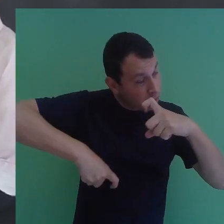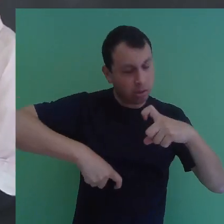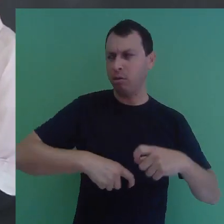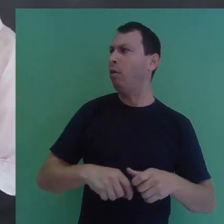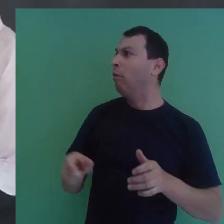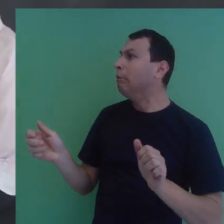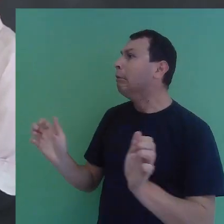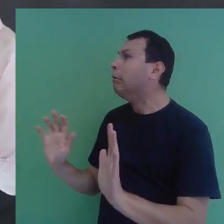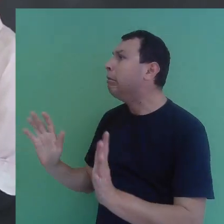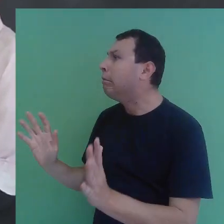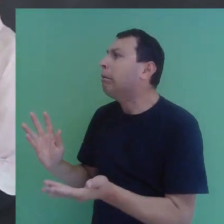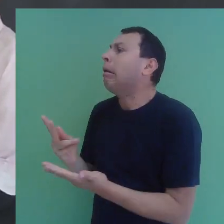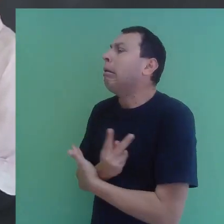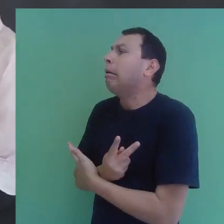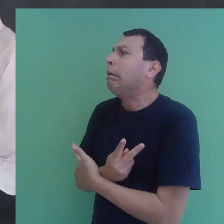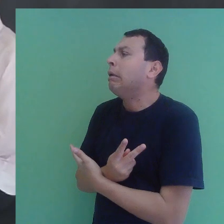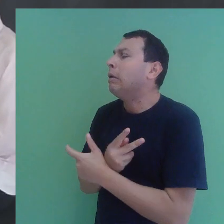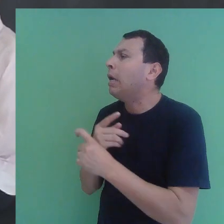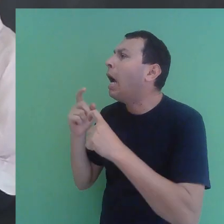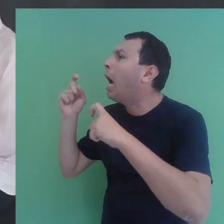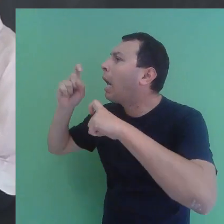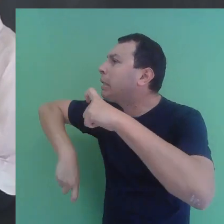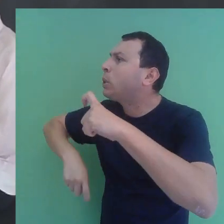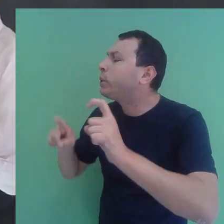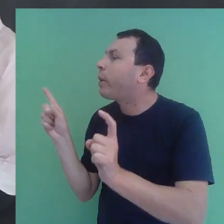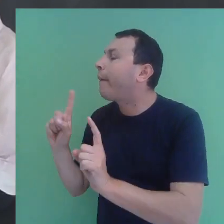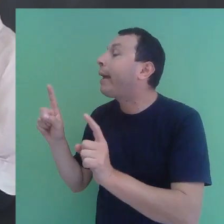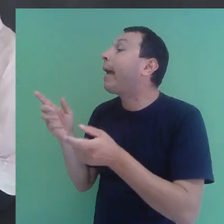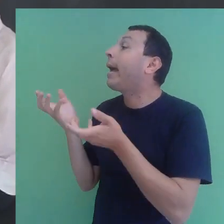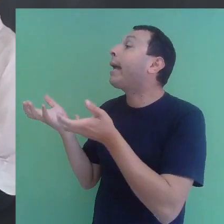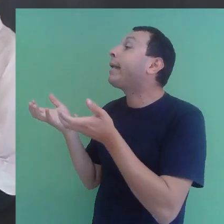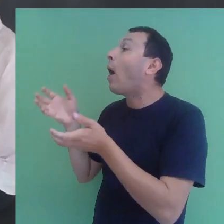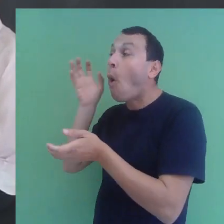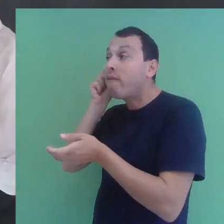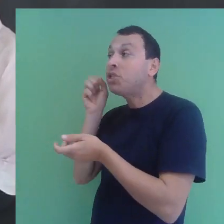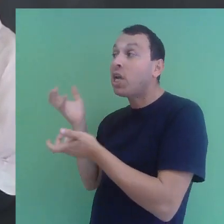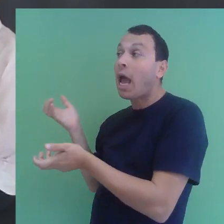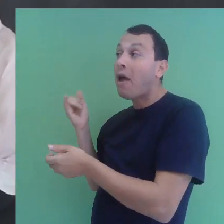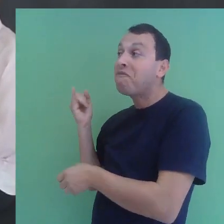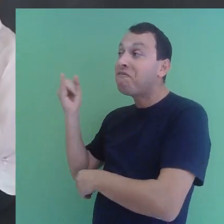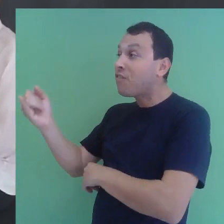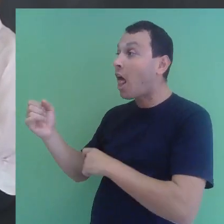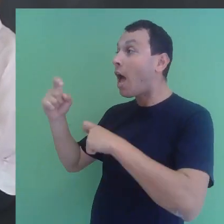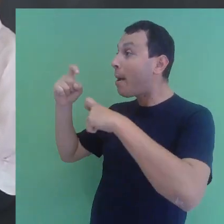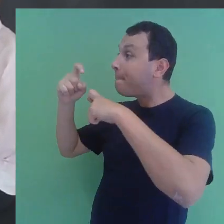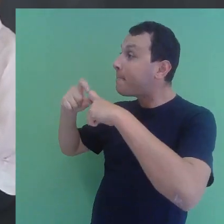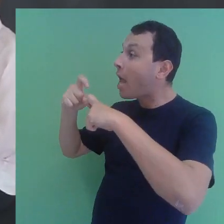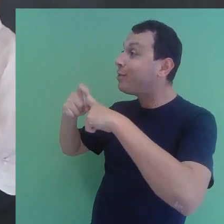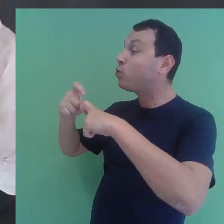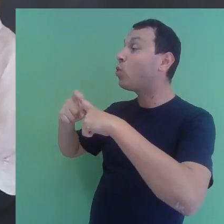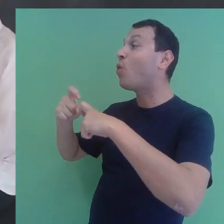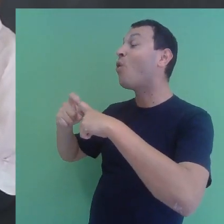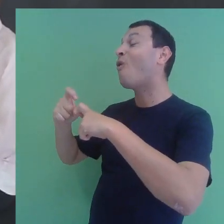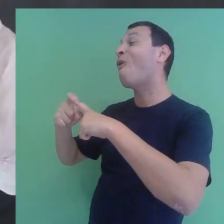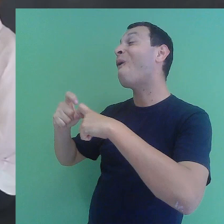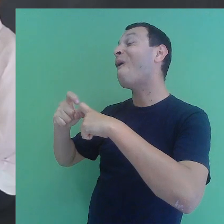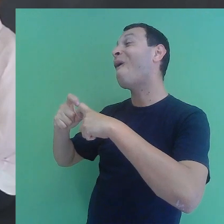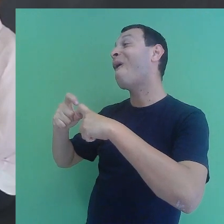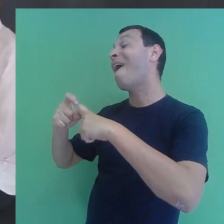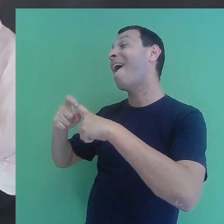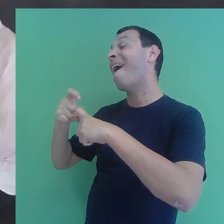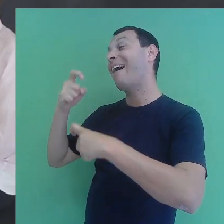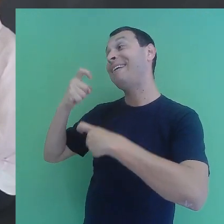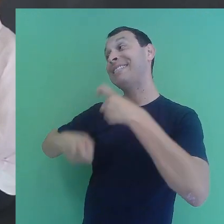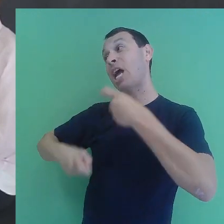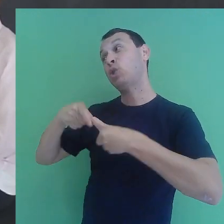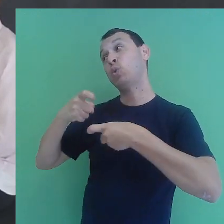Aí eu disse: não, você não entendeu bem. Ela quis dizer médico. Você precisa ir ao médico. Aí sim ela